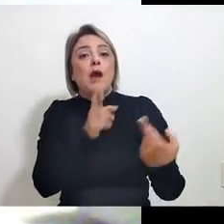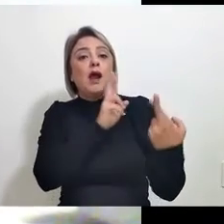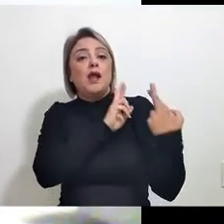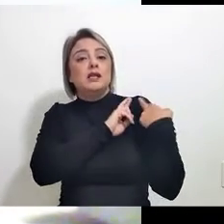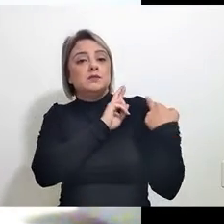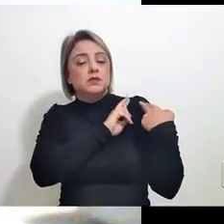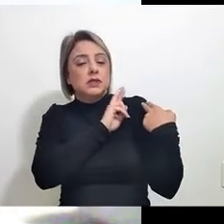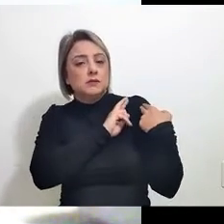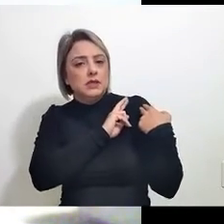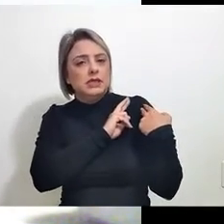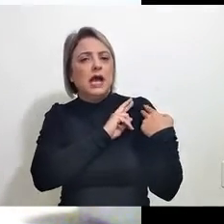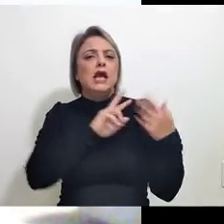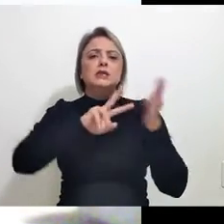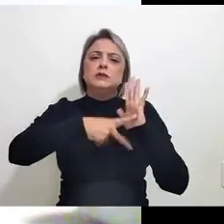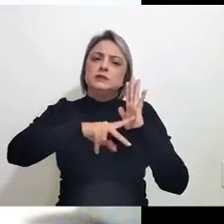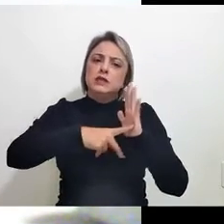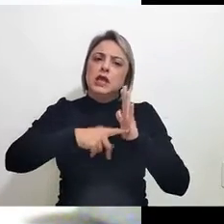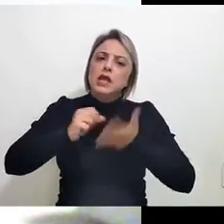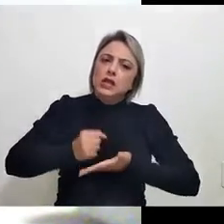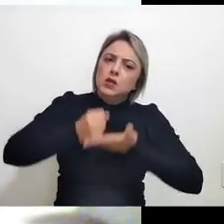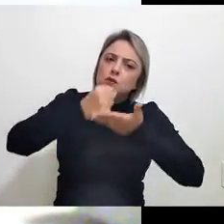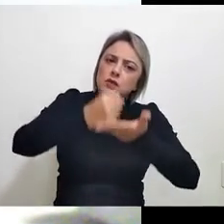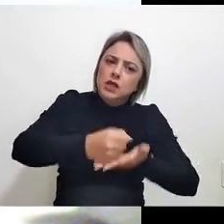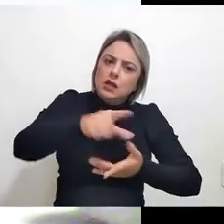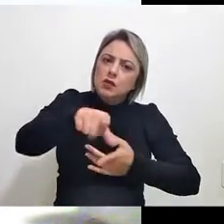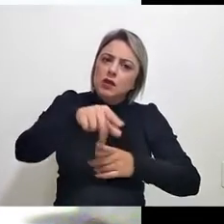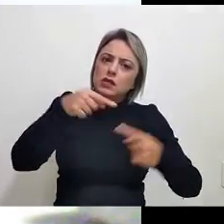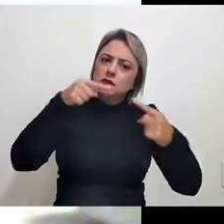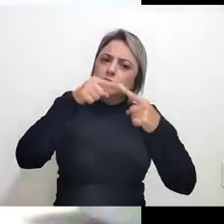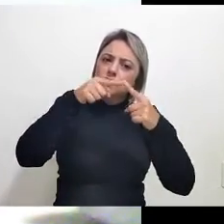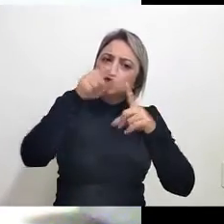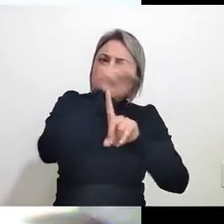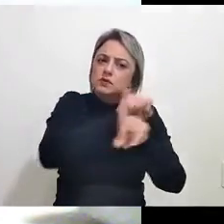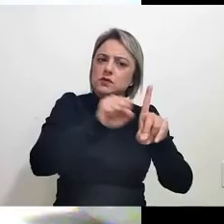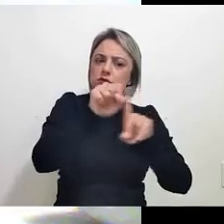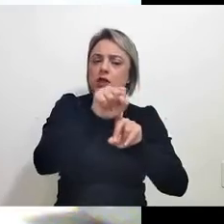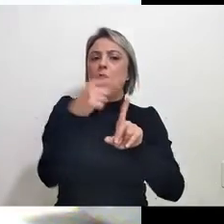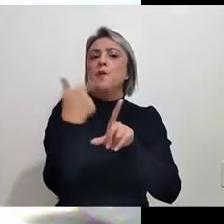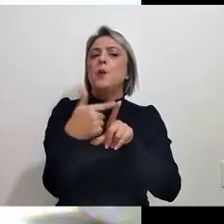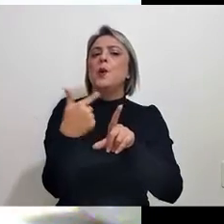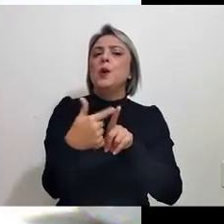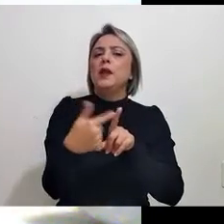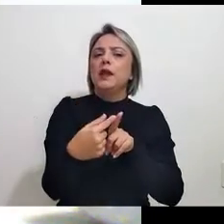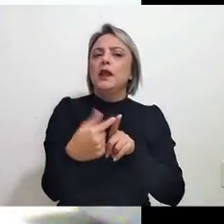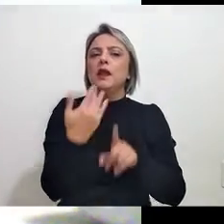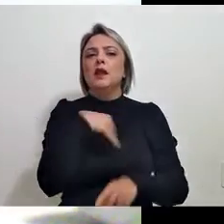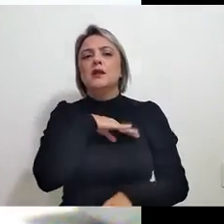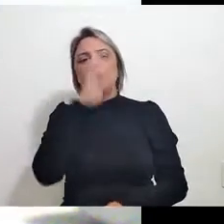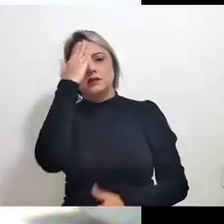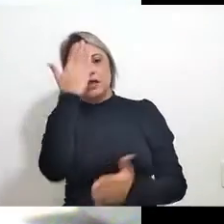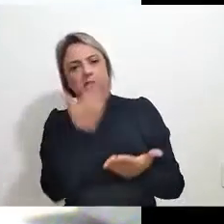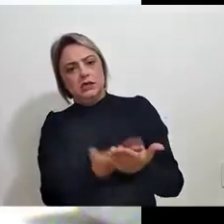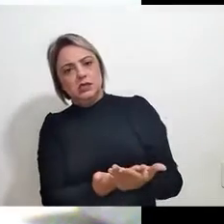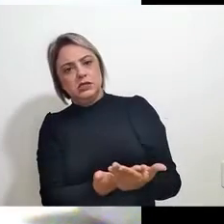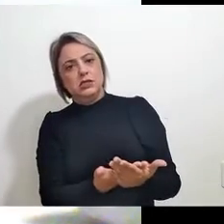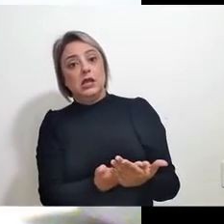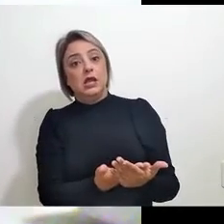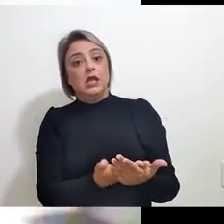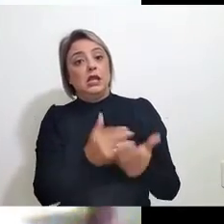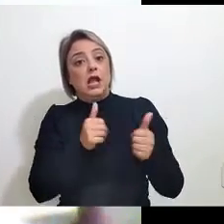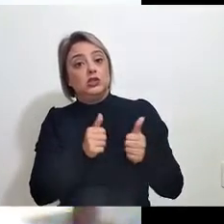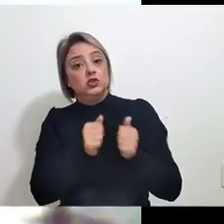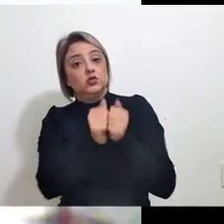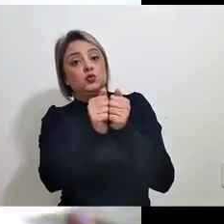filhos e as filhas dos trabalhadores e das trabalhadoras. Então, o sindicato atua sim